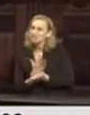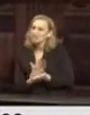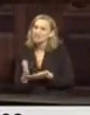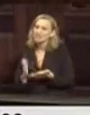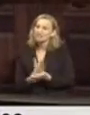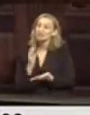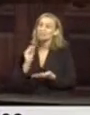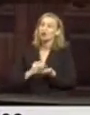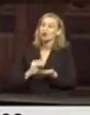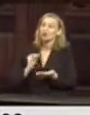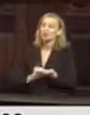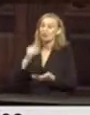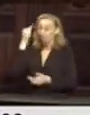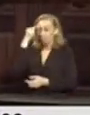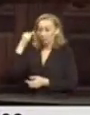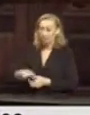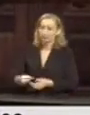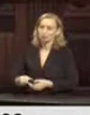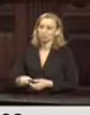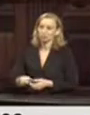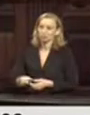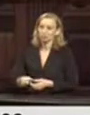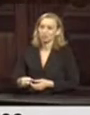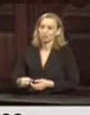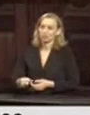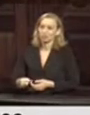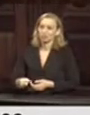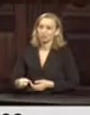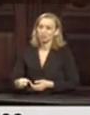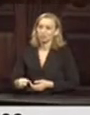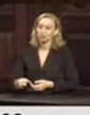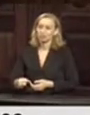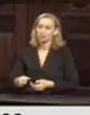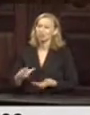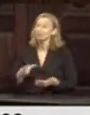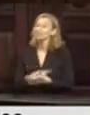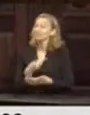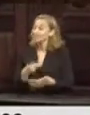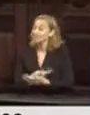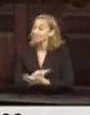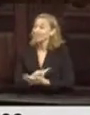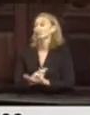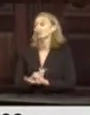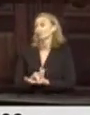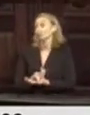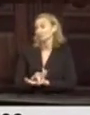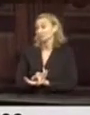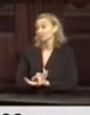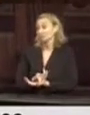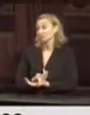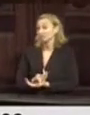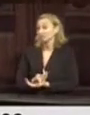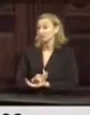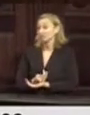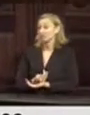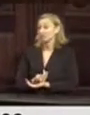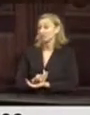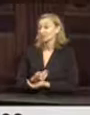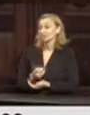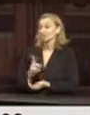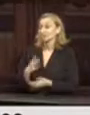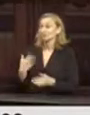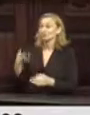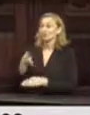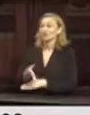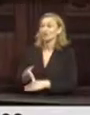comando e até mesmo o descuido com uma coisa pública para não chegar ao